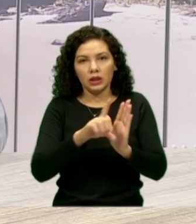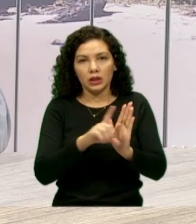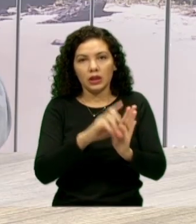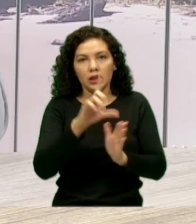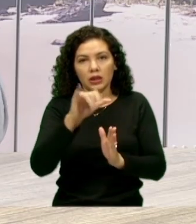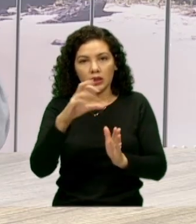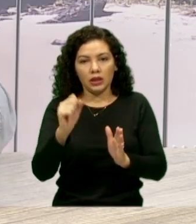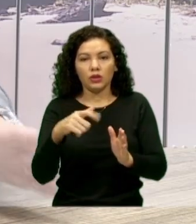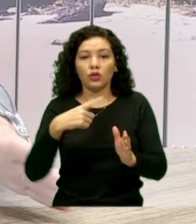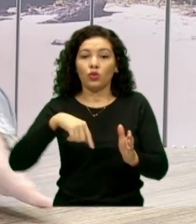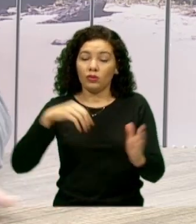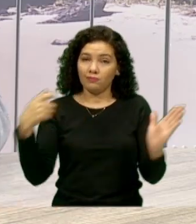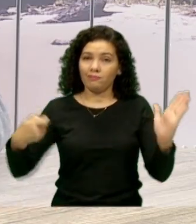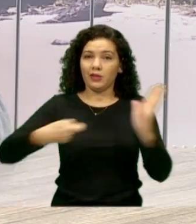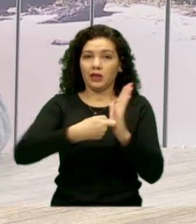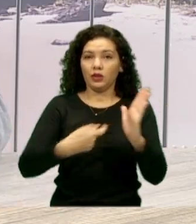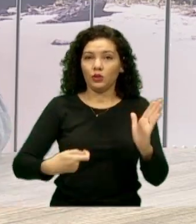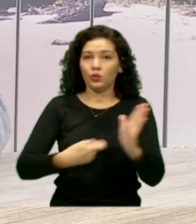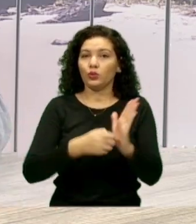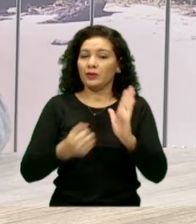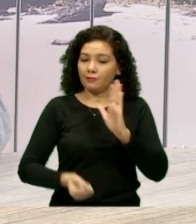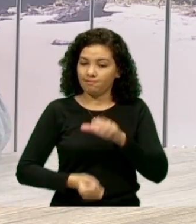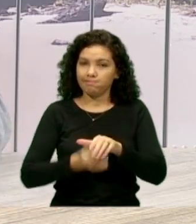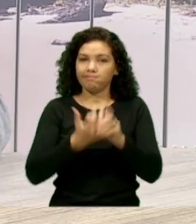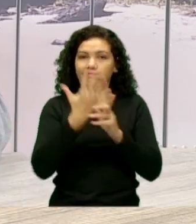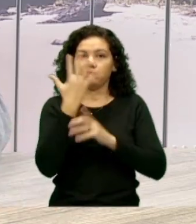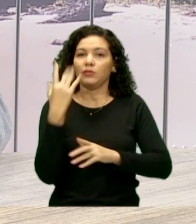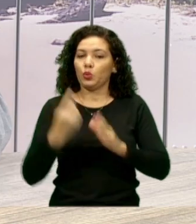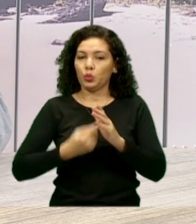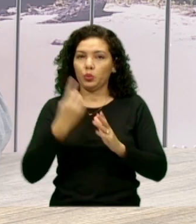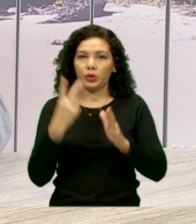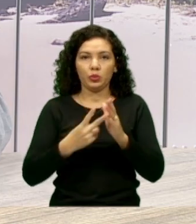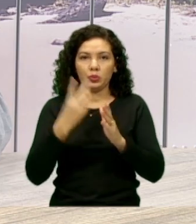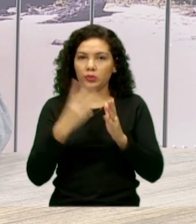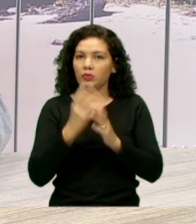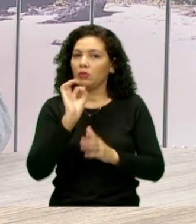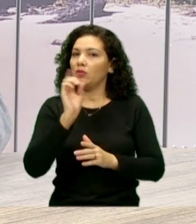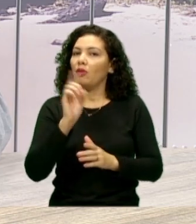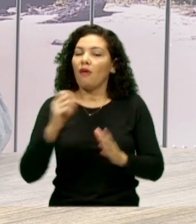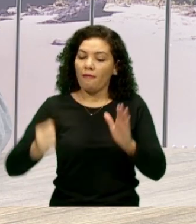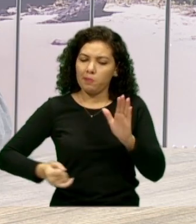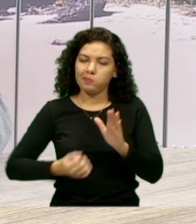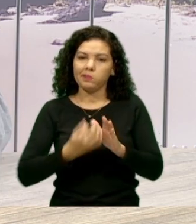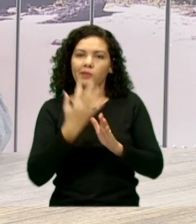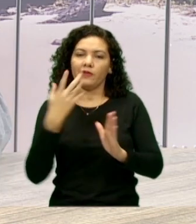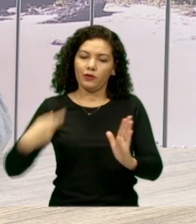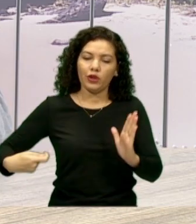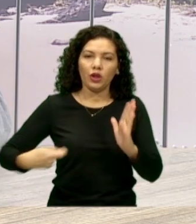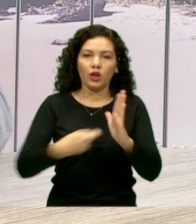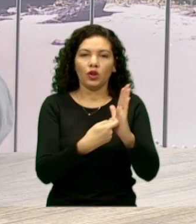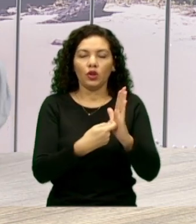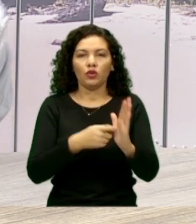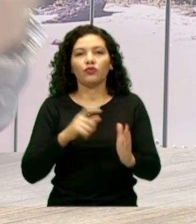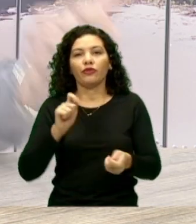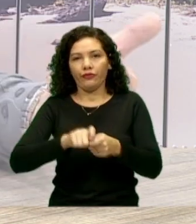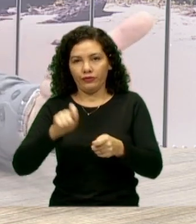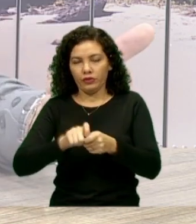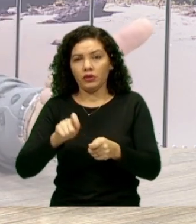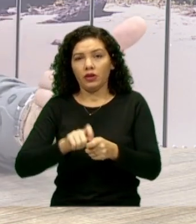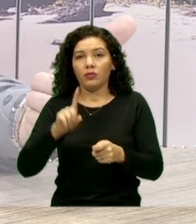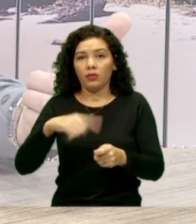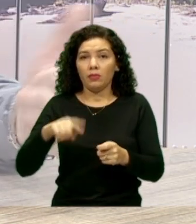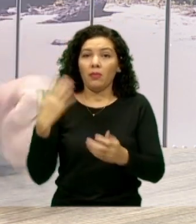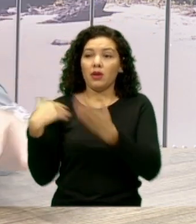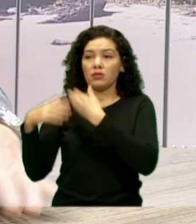contra, denunciamos várias vezes, não foi nenhuma, nem duas, nem três, foram várias vezes que nós denunciamos. Nós impedimos